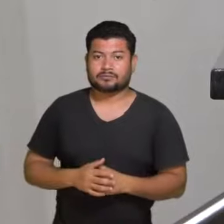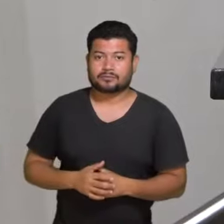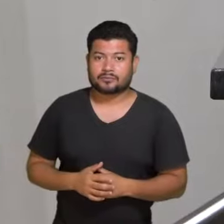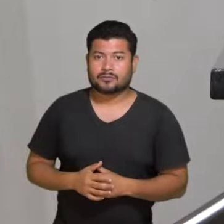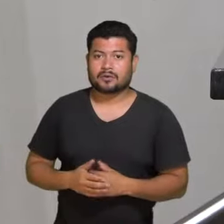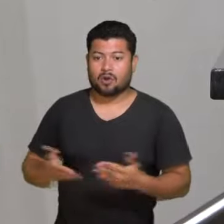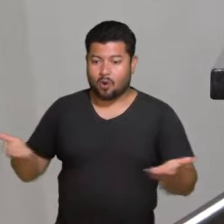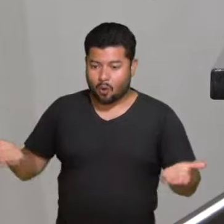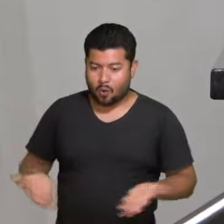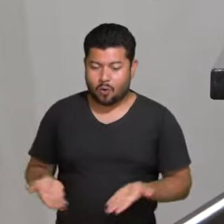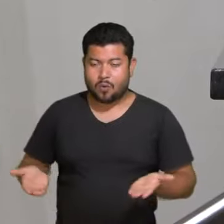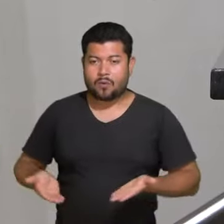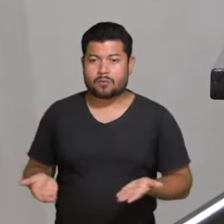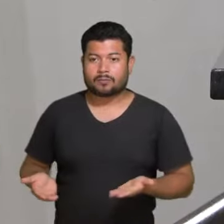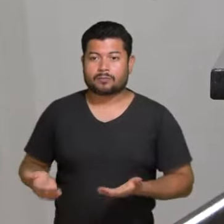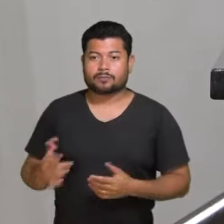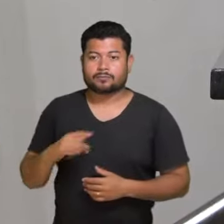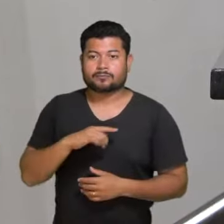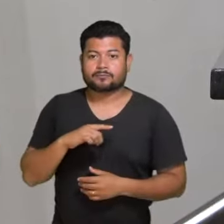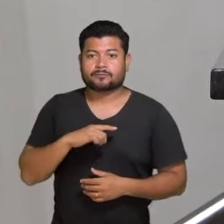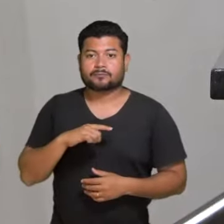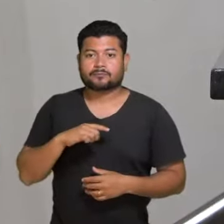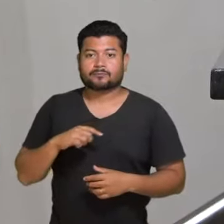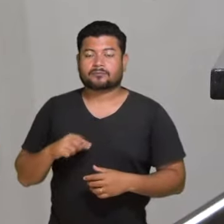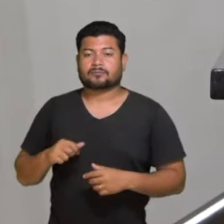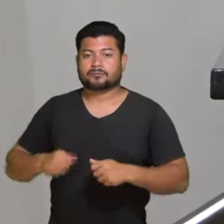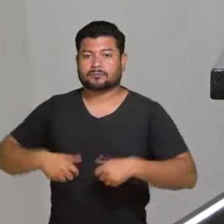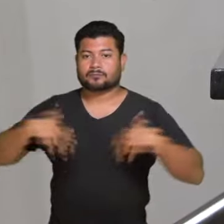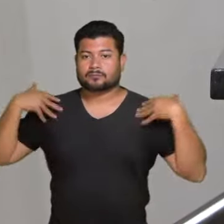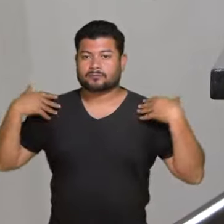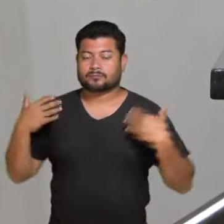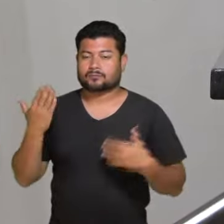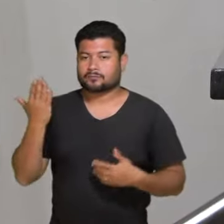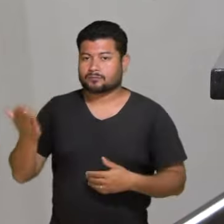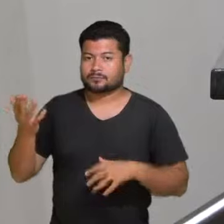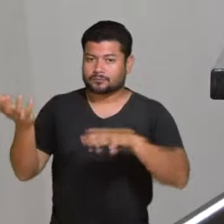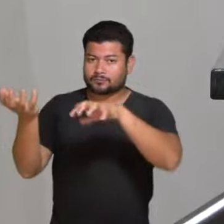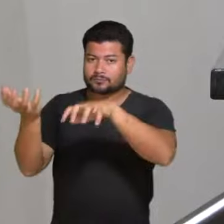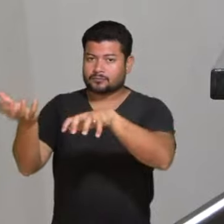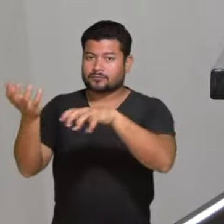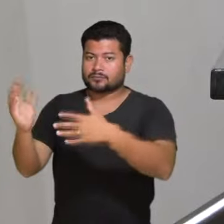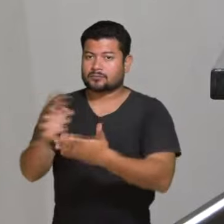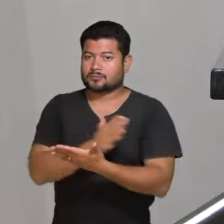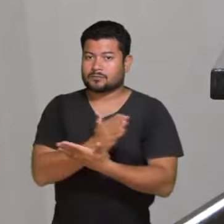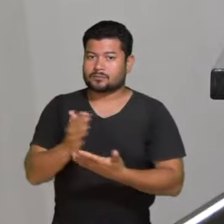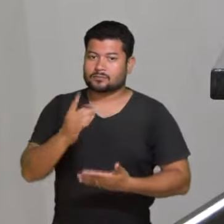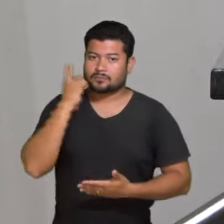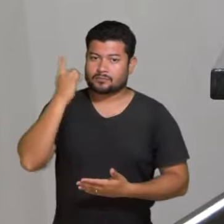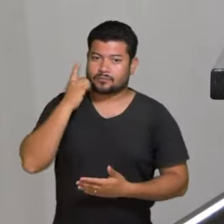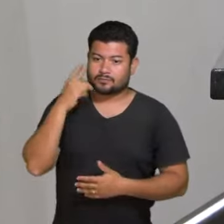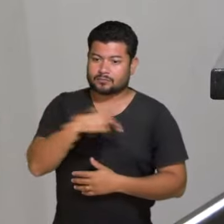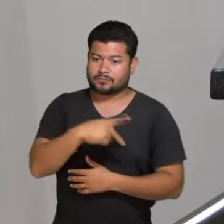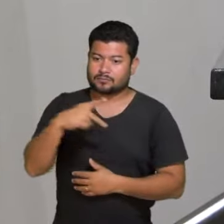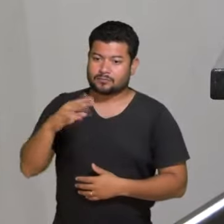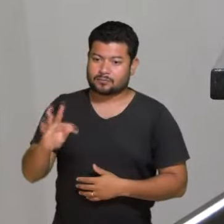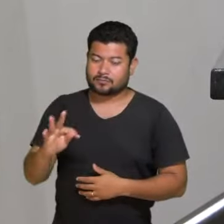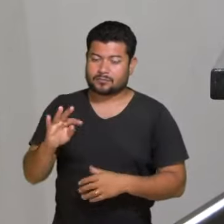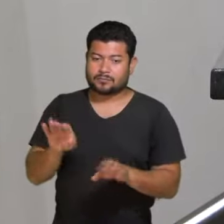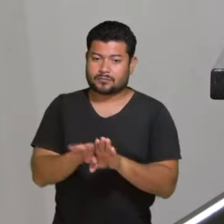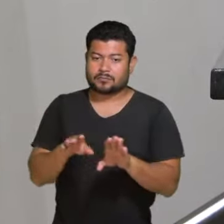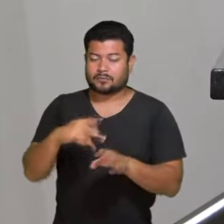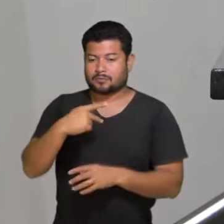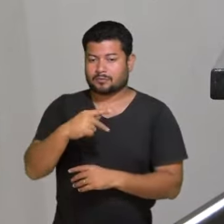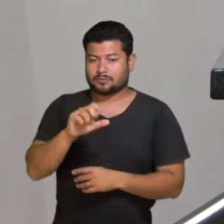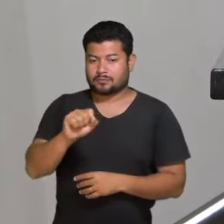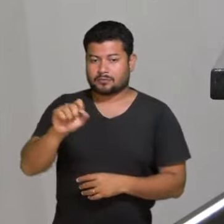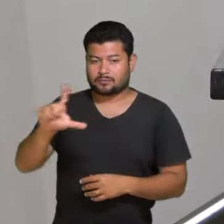hoje, estão sendo homenageados no Congresso Nacional por alguns deputados do PT e do PSOL.